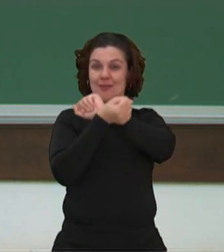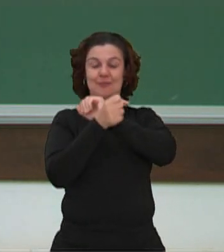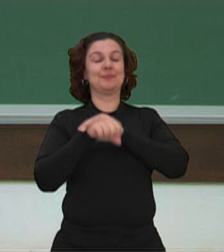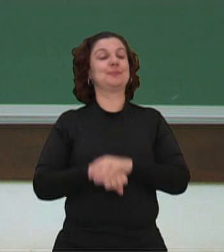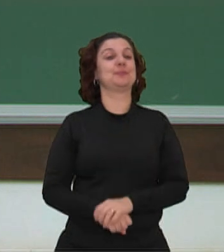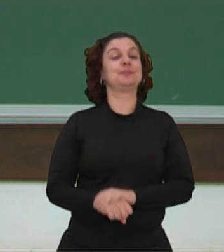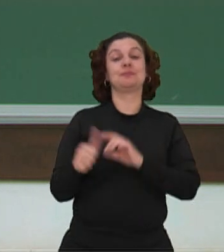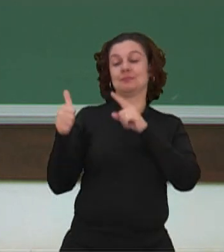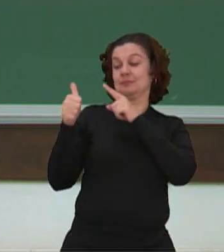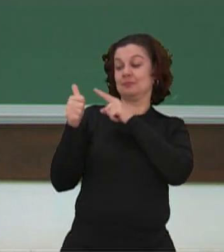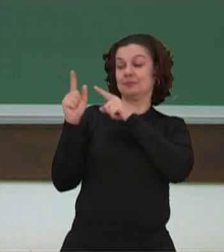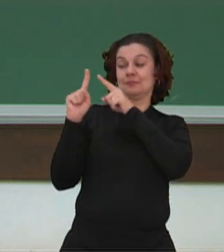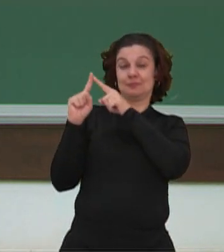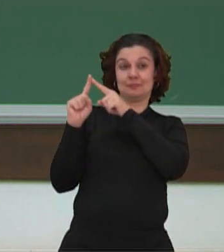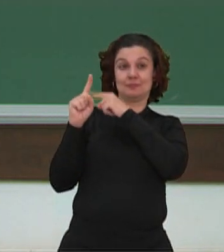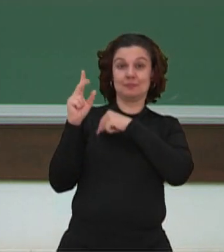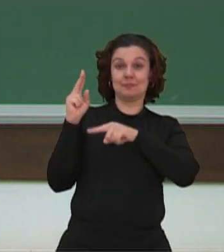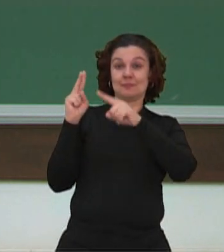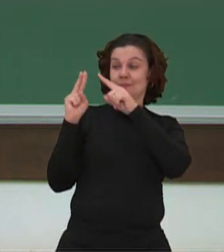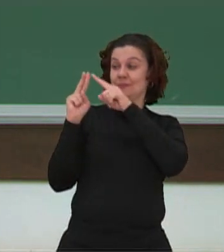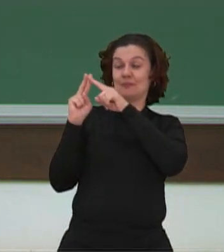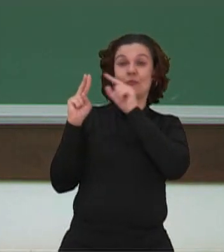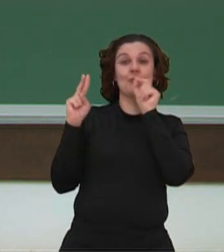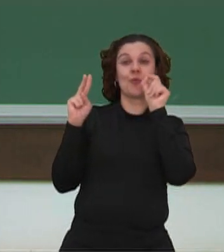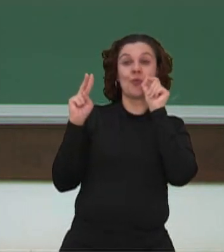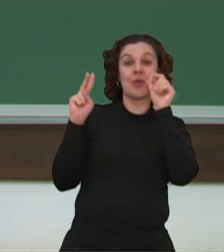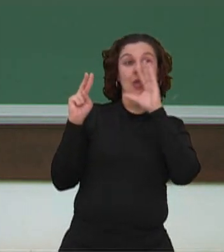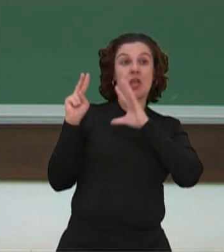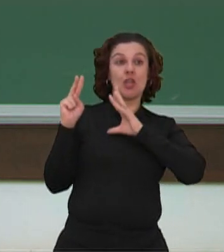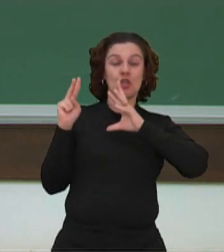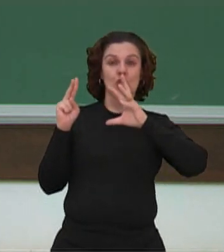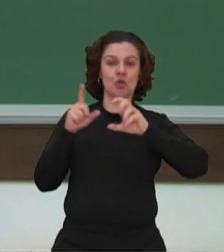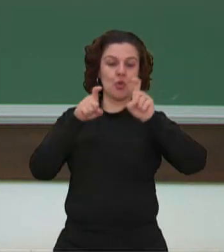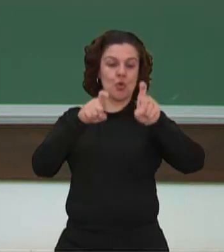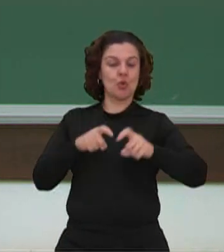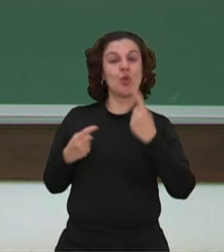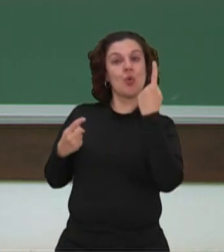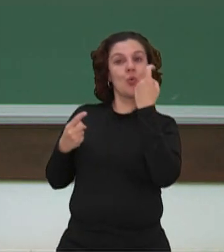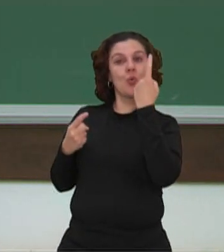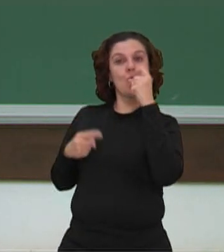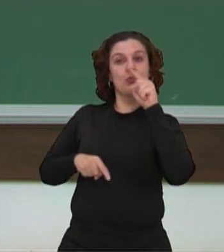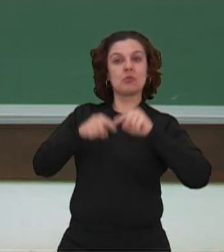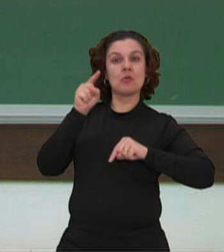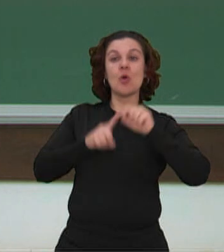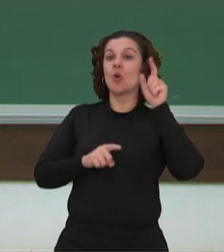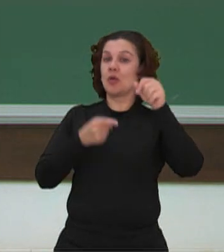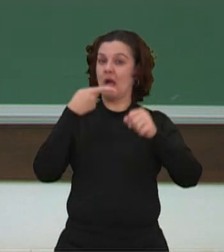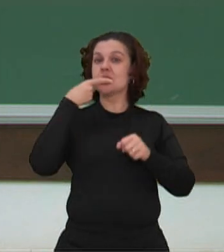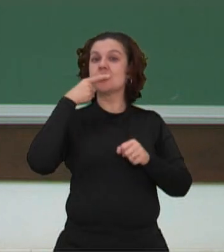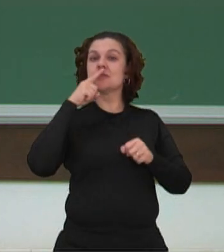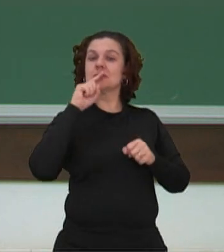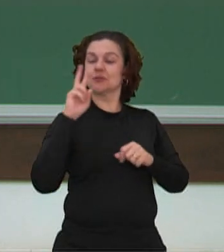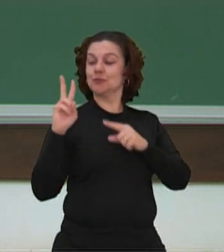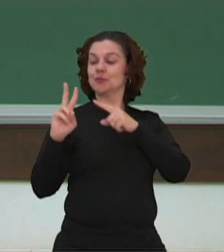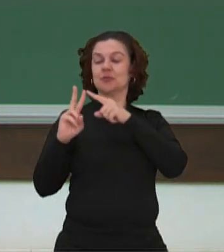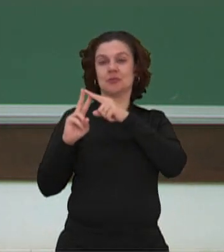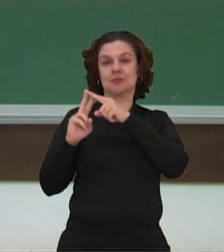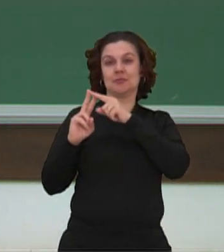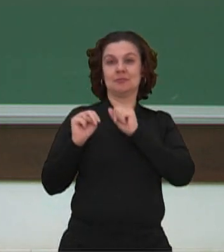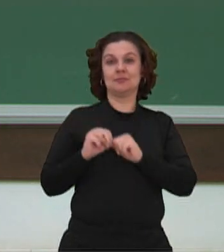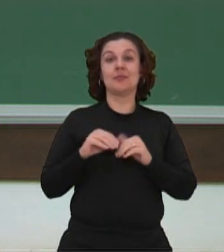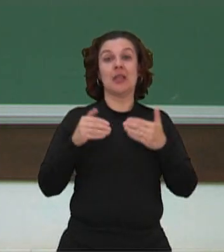das características. Outra que você percebe, toda a plantação é de um único produto, aí no caso,